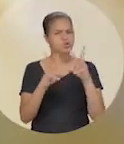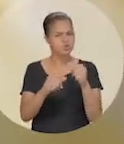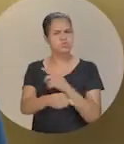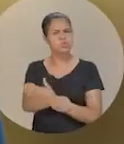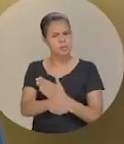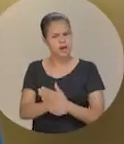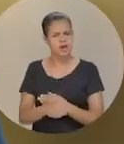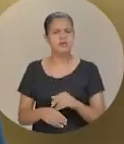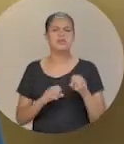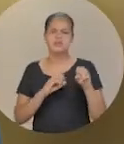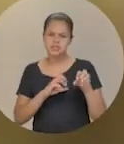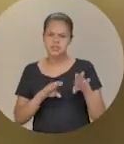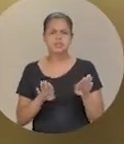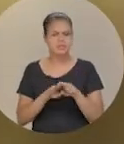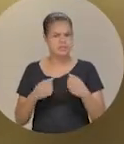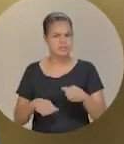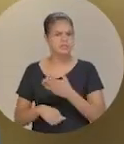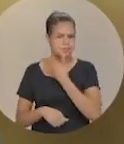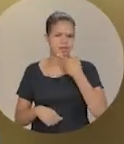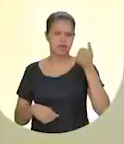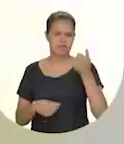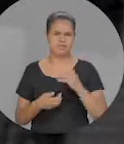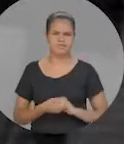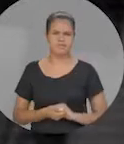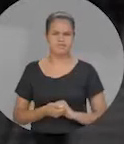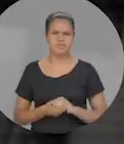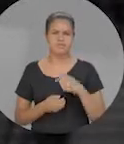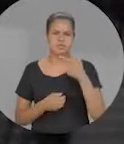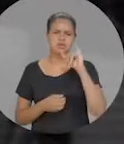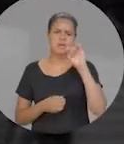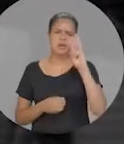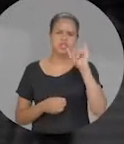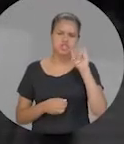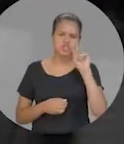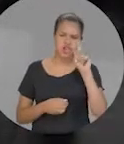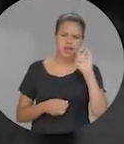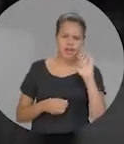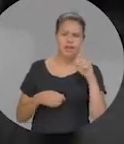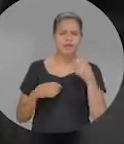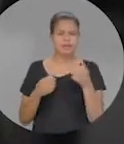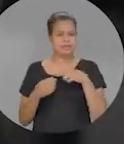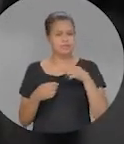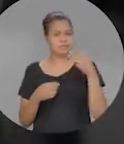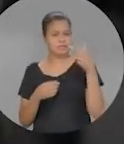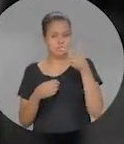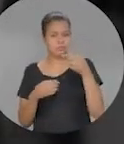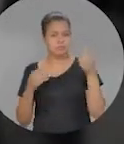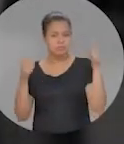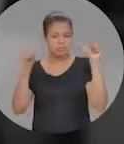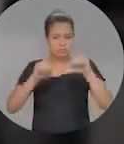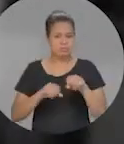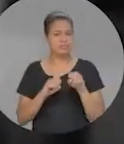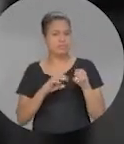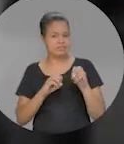bairros. A qualidade do ensino também precisa melhorar. Segundo o IBGE, Boa Vista teve o terceiro pior índice de escolarização